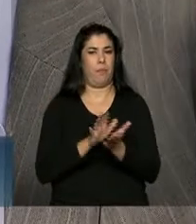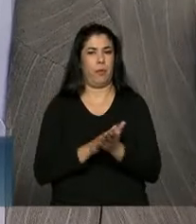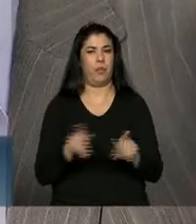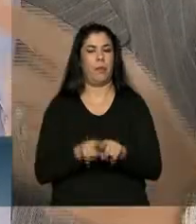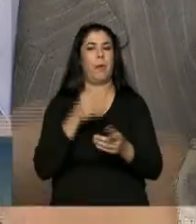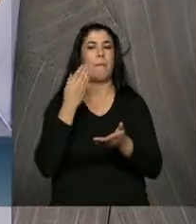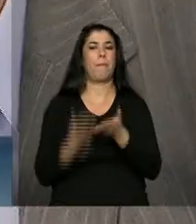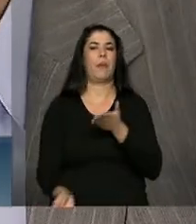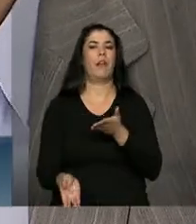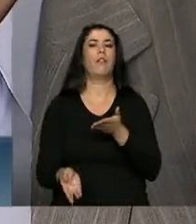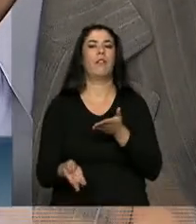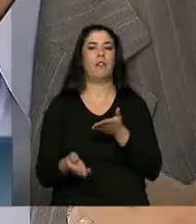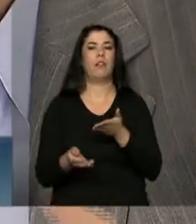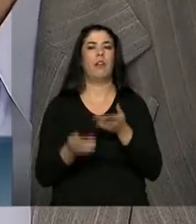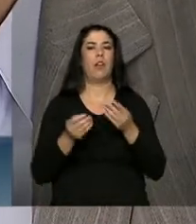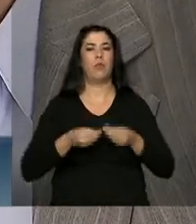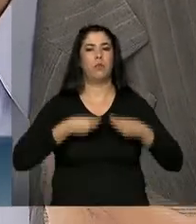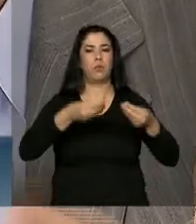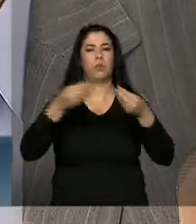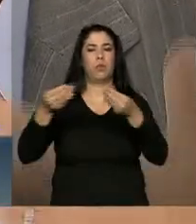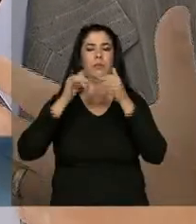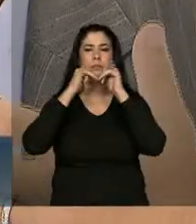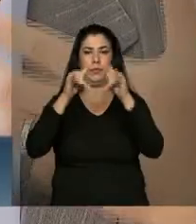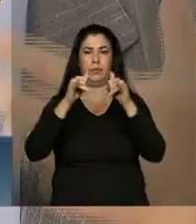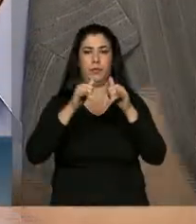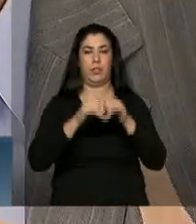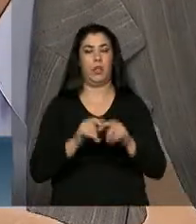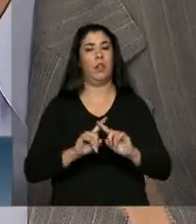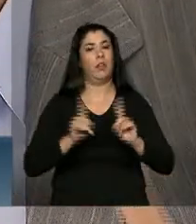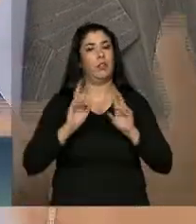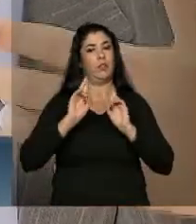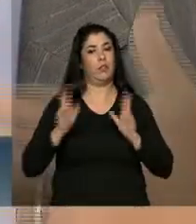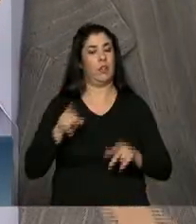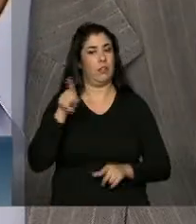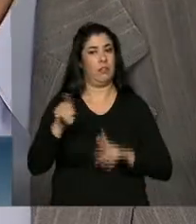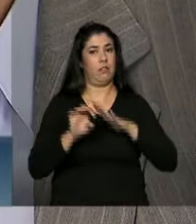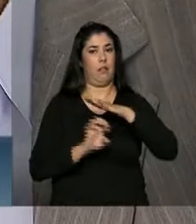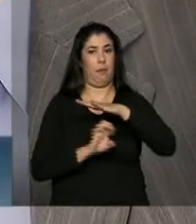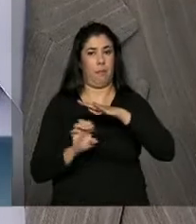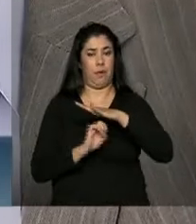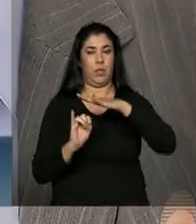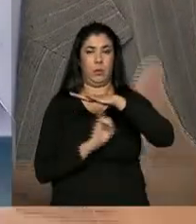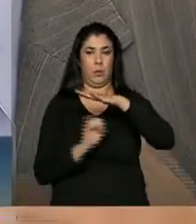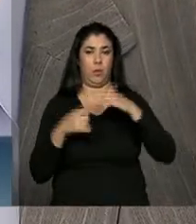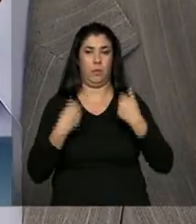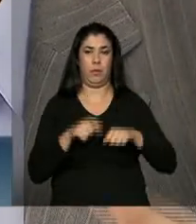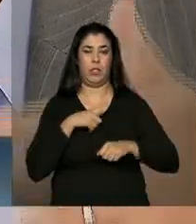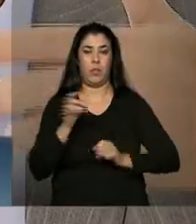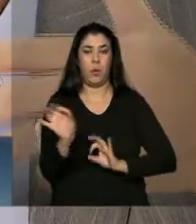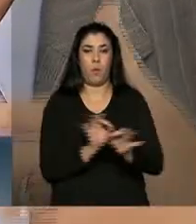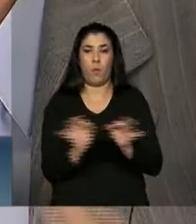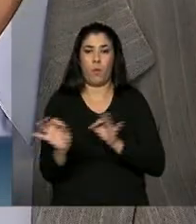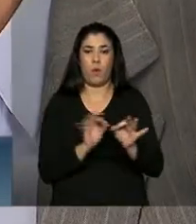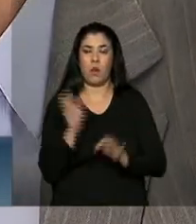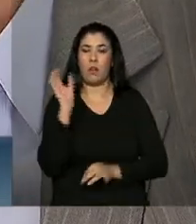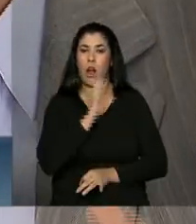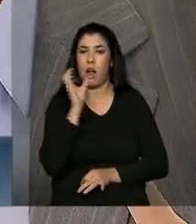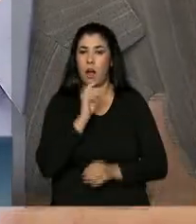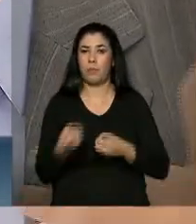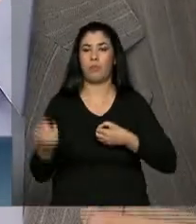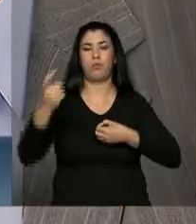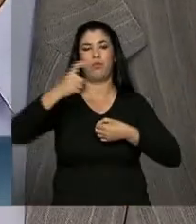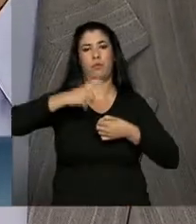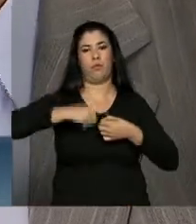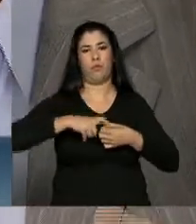concessão e por outro lado é preciso que eles nos garantam um plano de recuperação Econômica